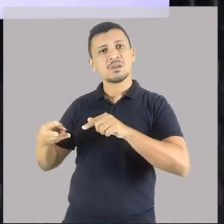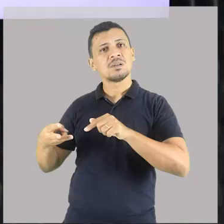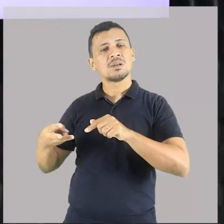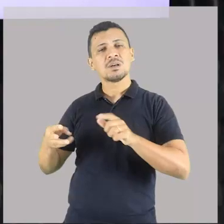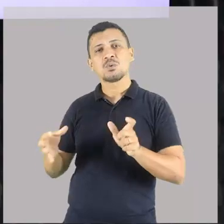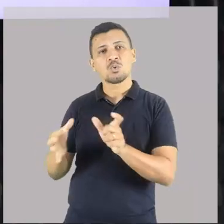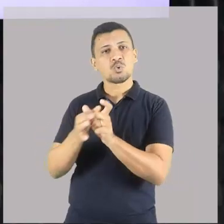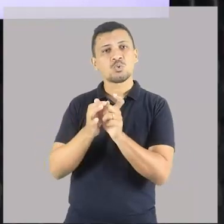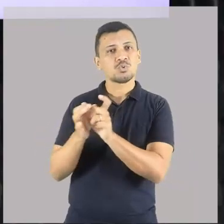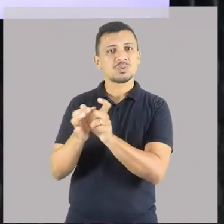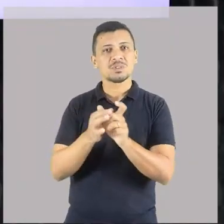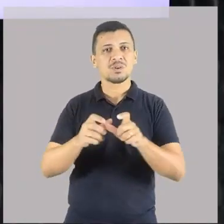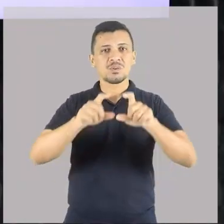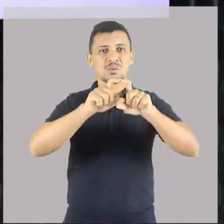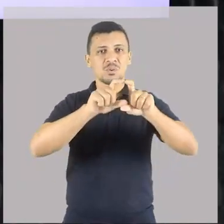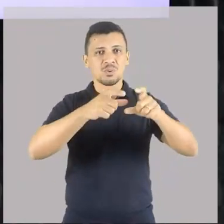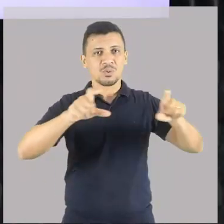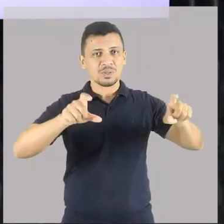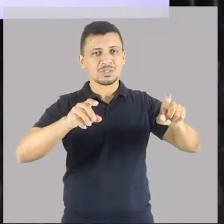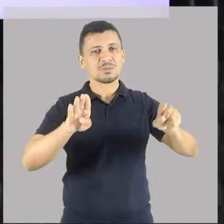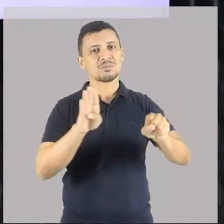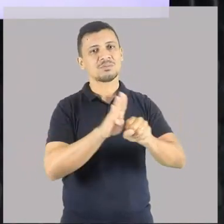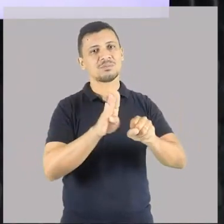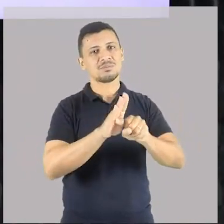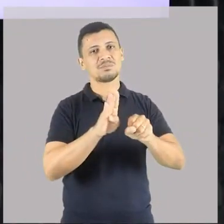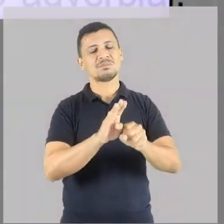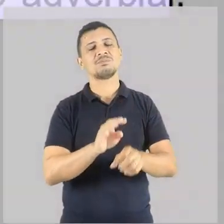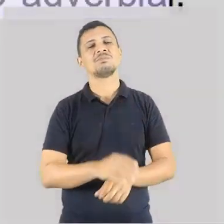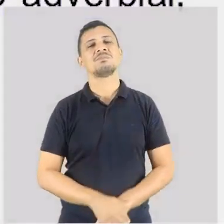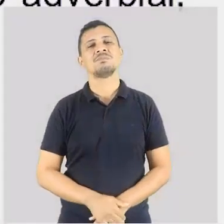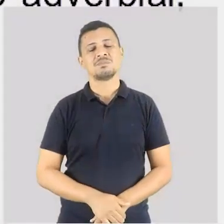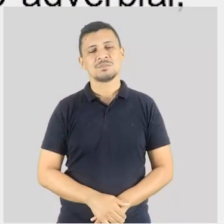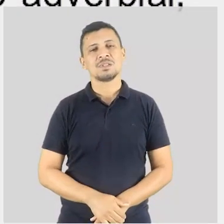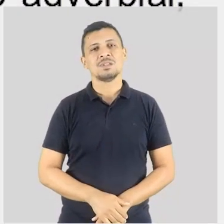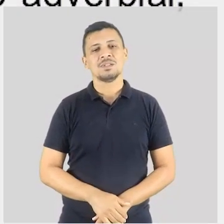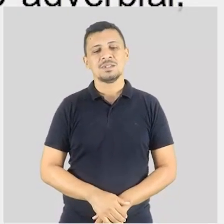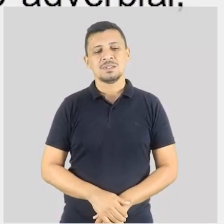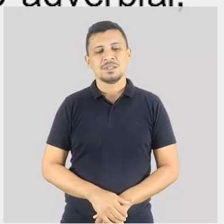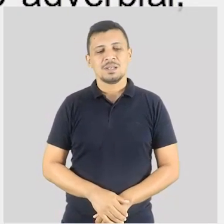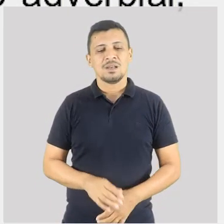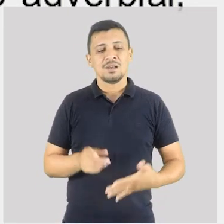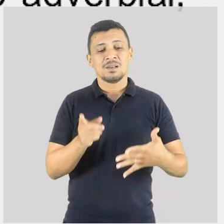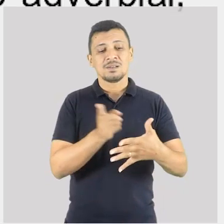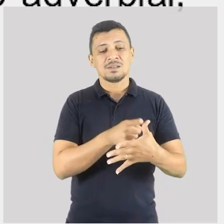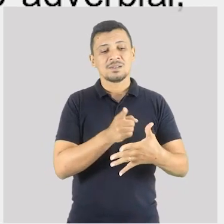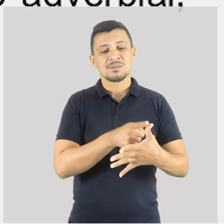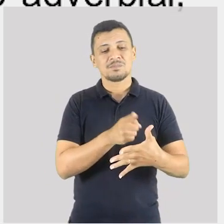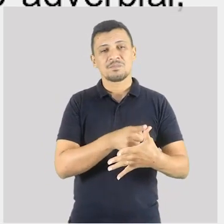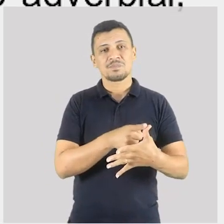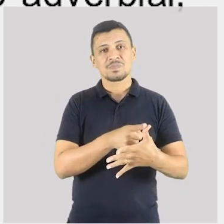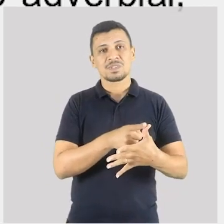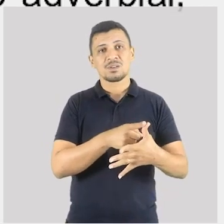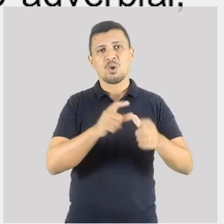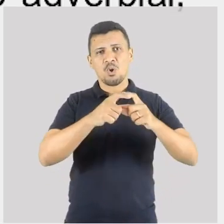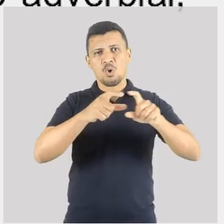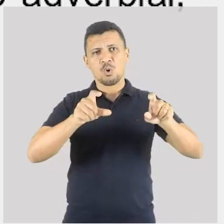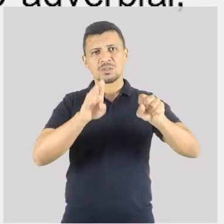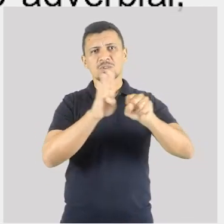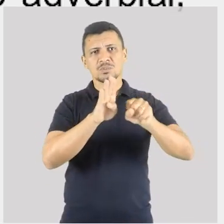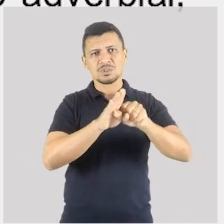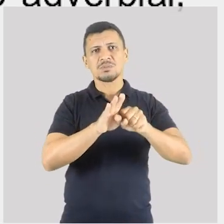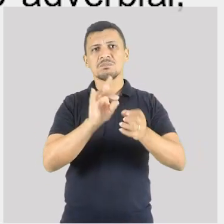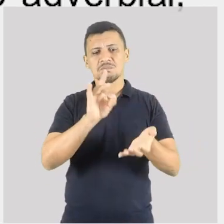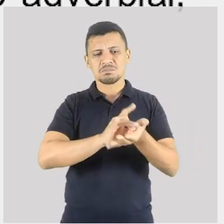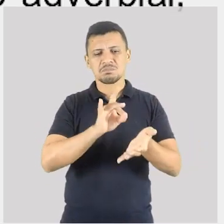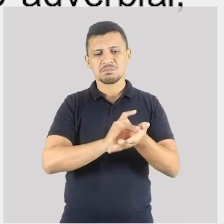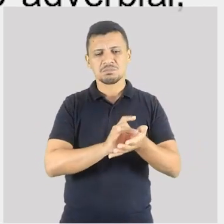conjunção integrante, oração substantiva, tá? Então, ele diz assim, ó, letra A, primeira, oração substantiva,